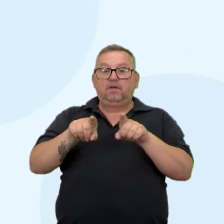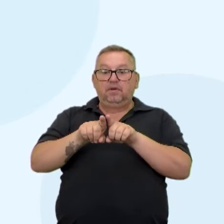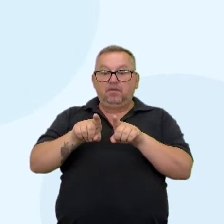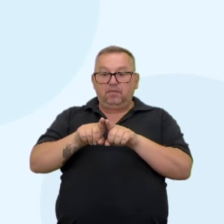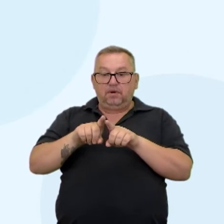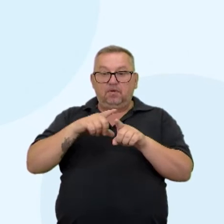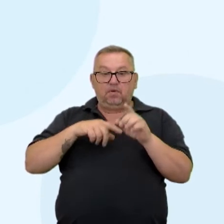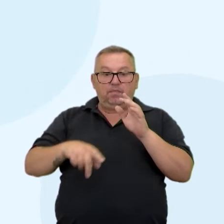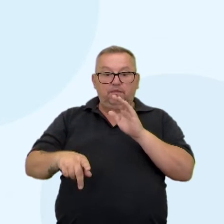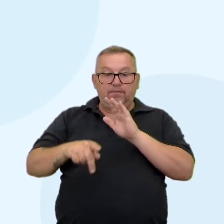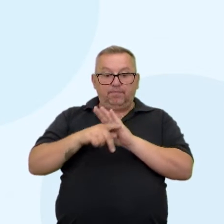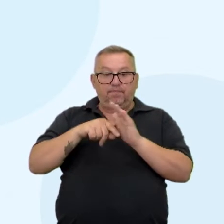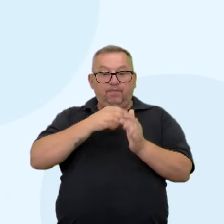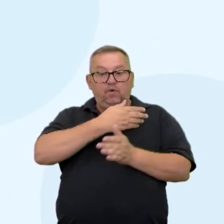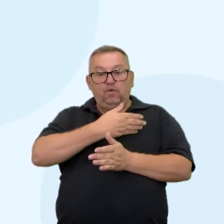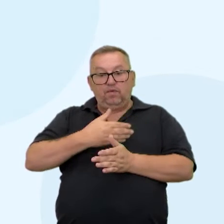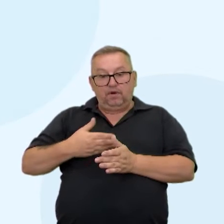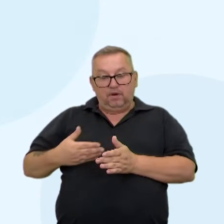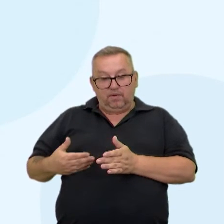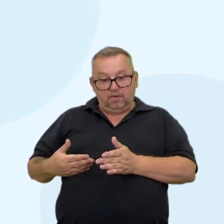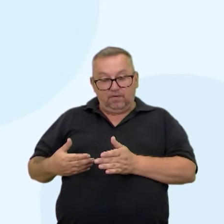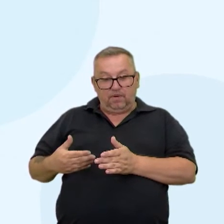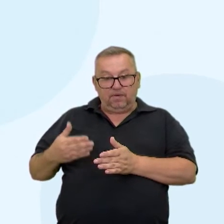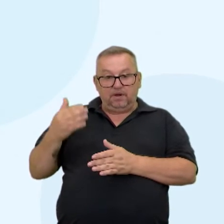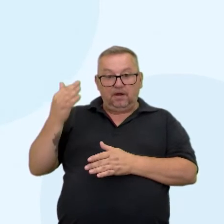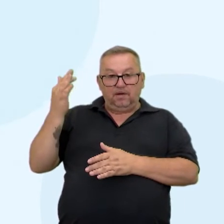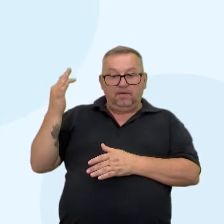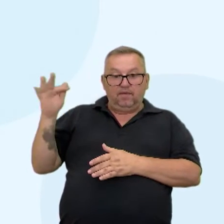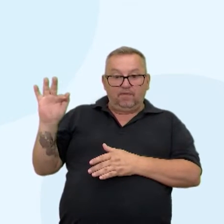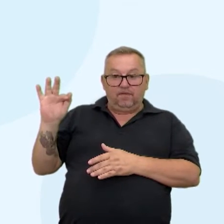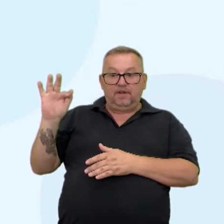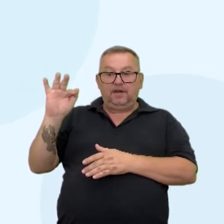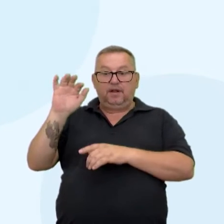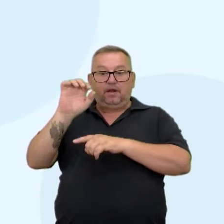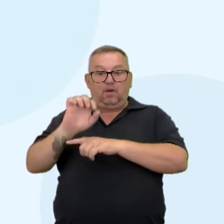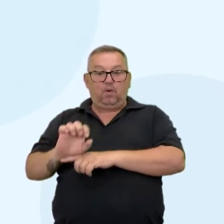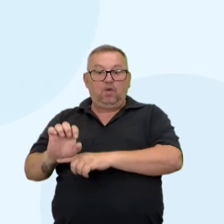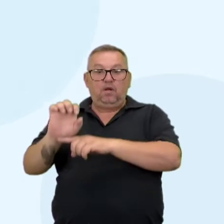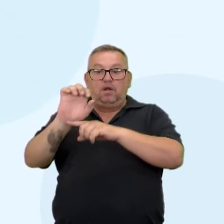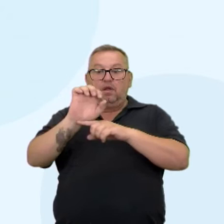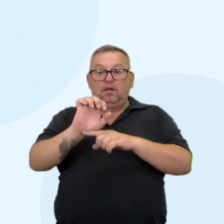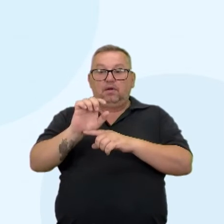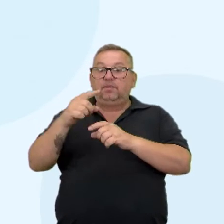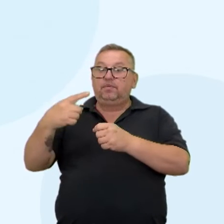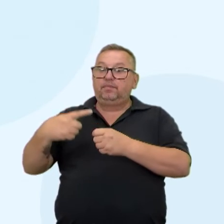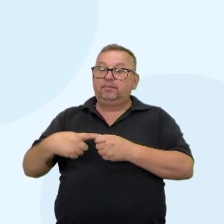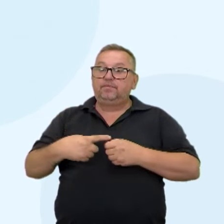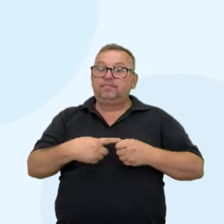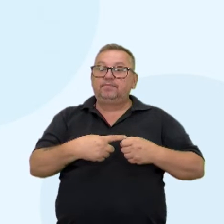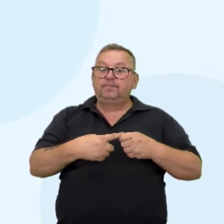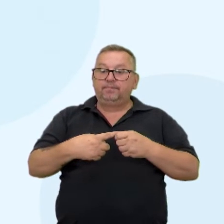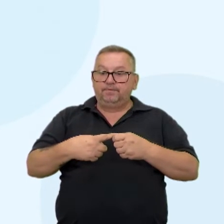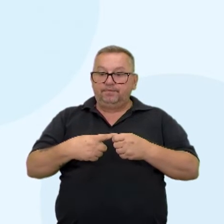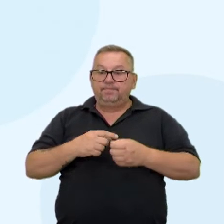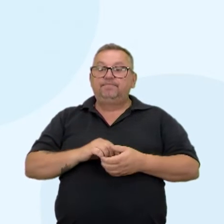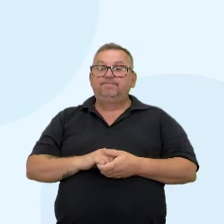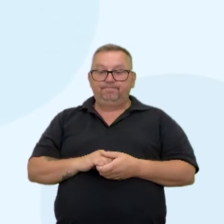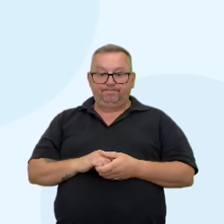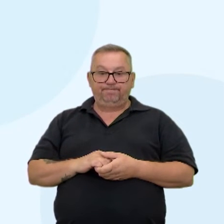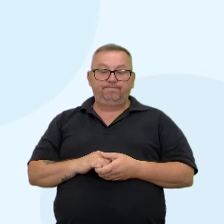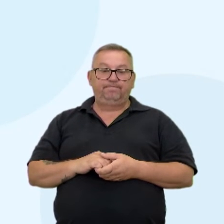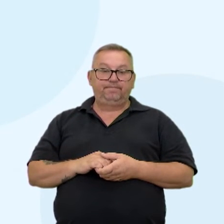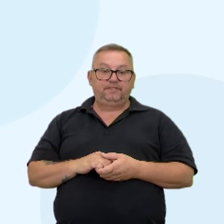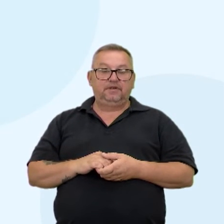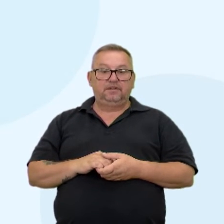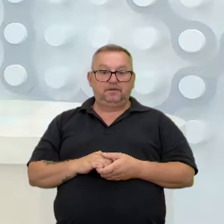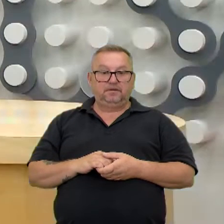civil, bem como dos órgãos das esferas governamentais, federal, estadual e municipal,